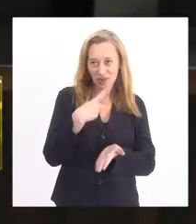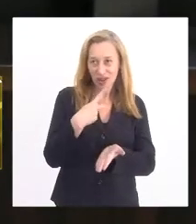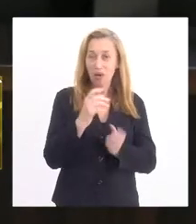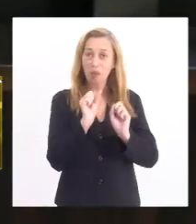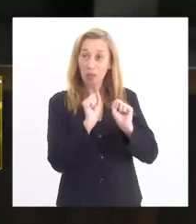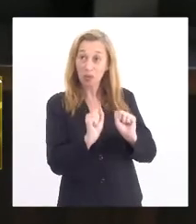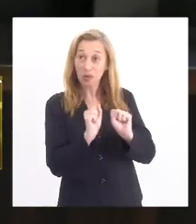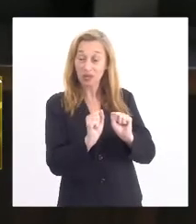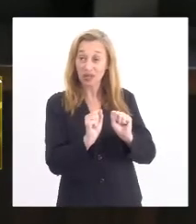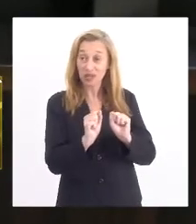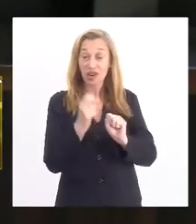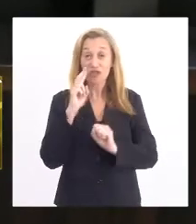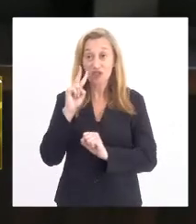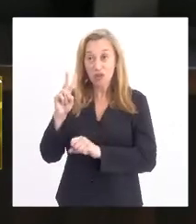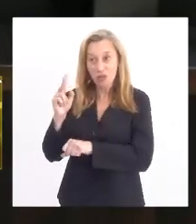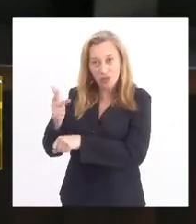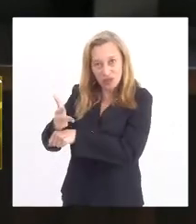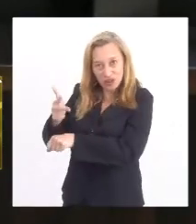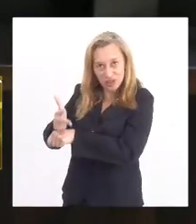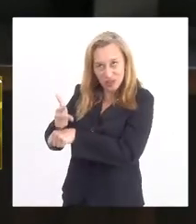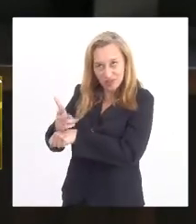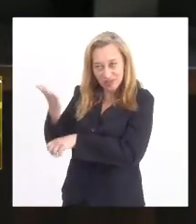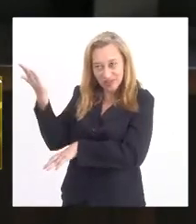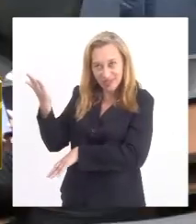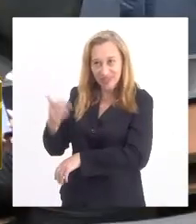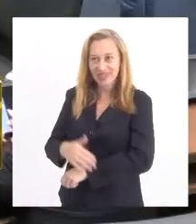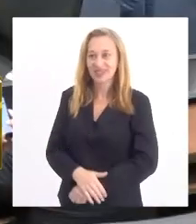poderemos assistir um vídeo